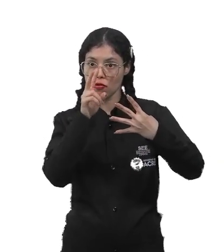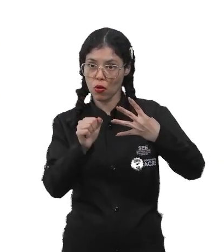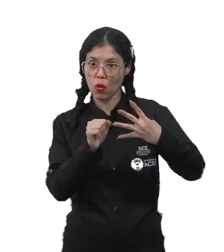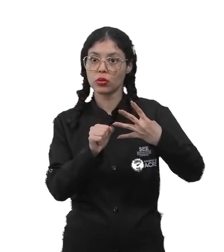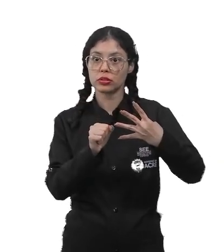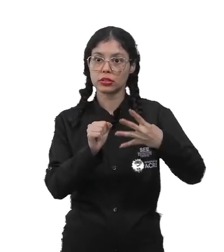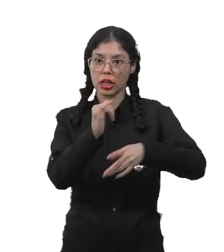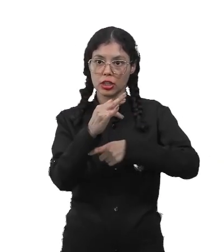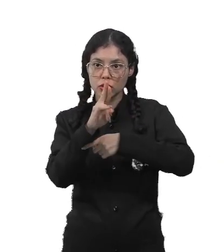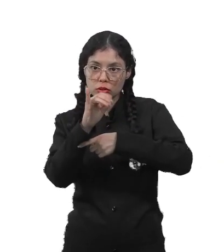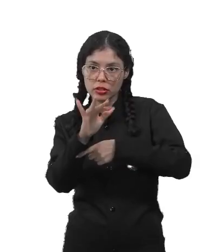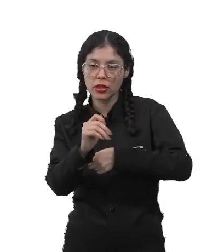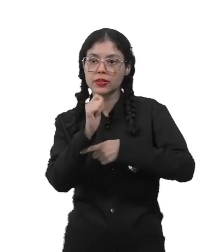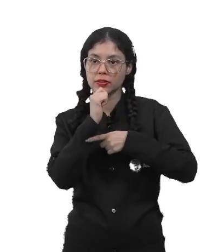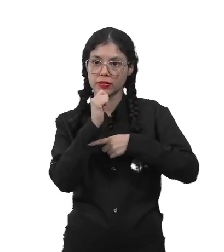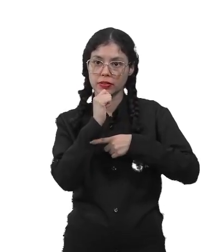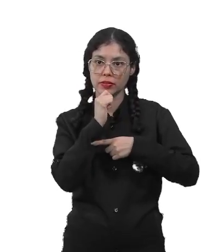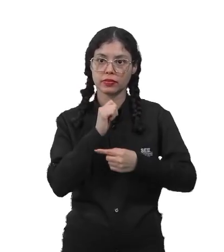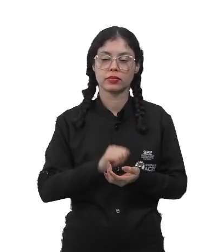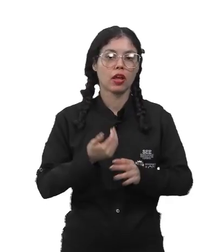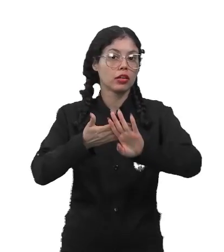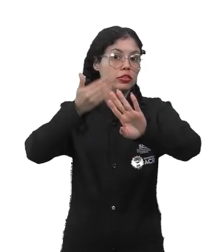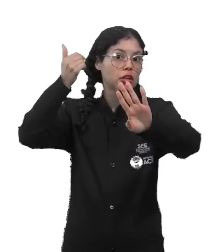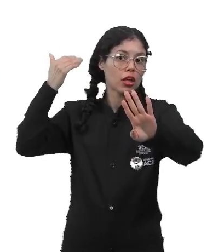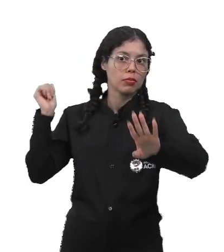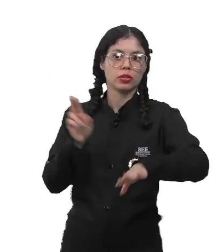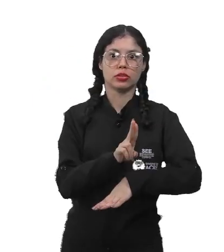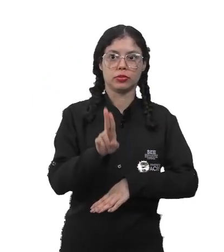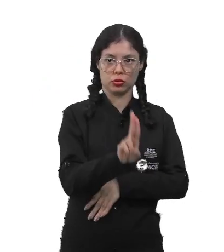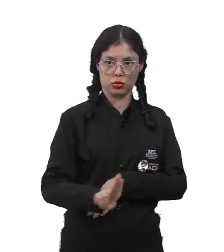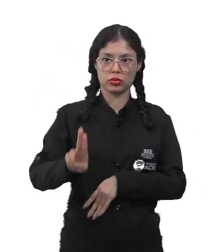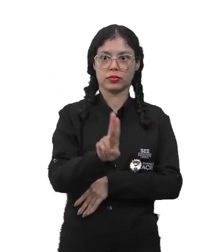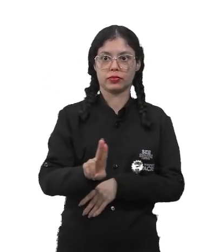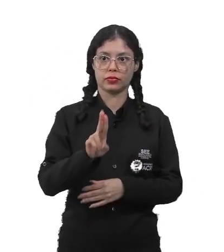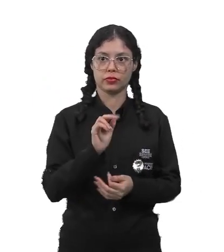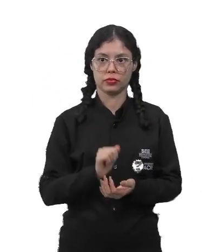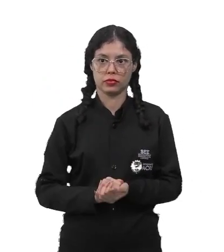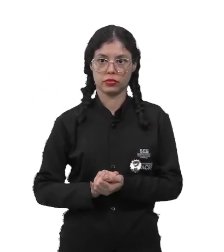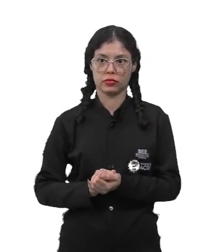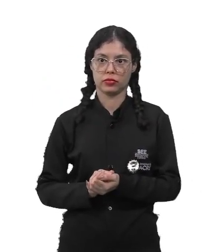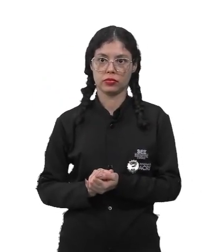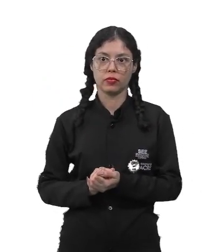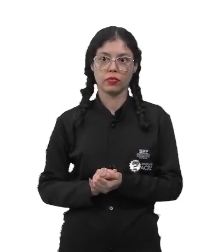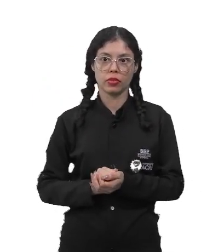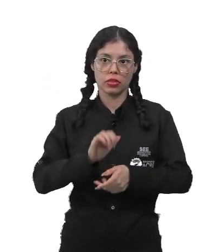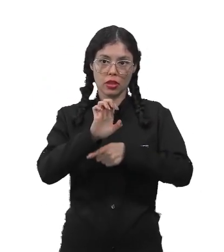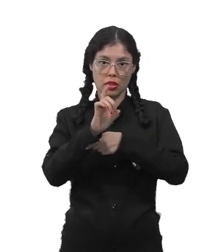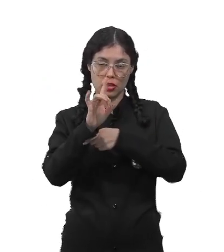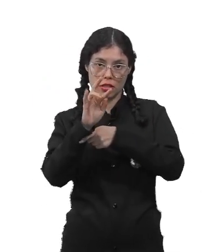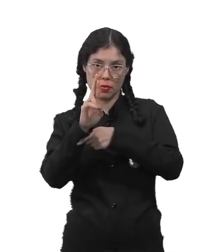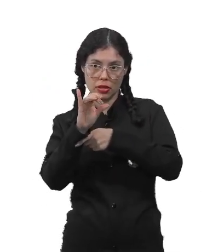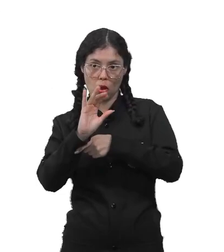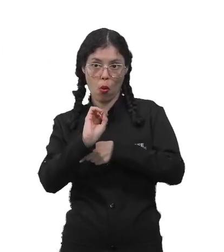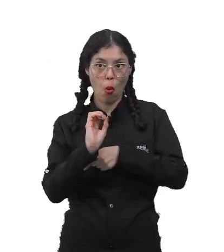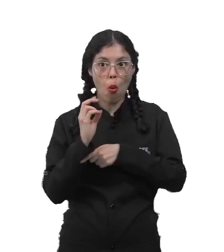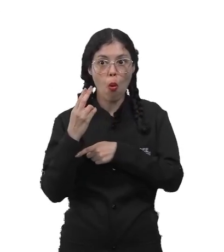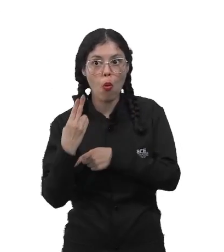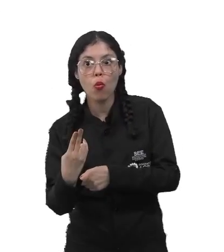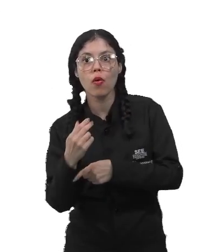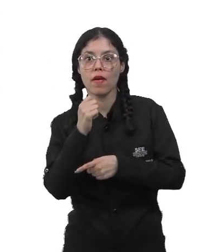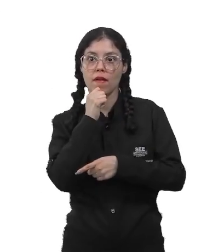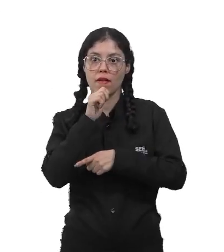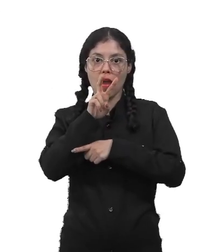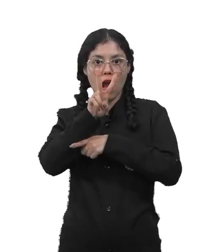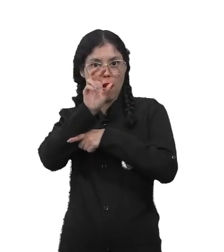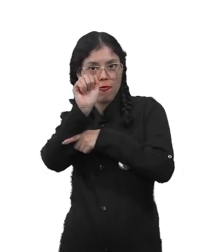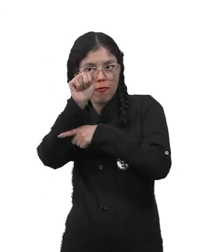de polo induzido, e antigamente eram muito utilizados termos como dispersão de London ou forças de